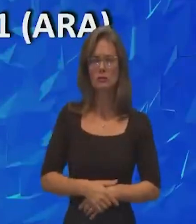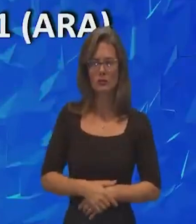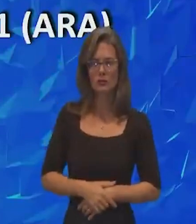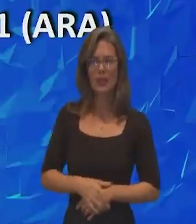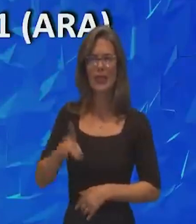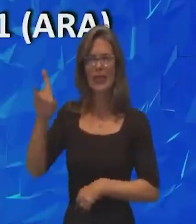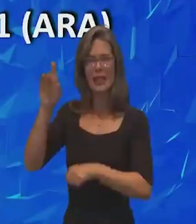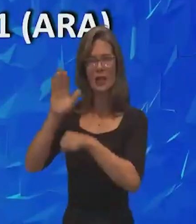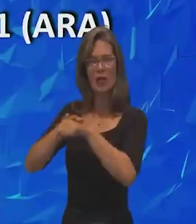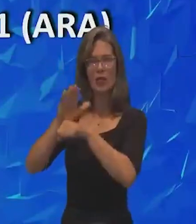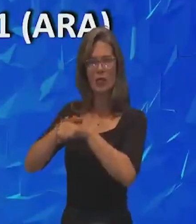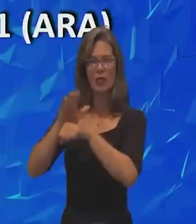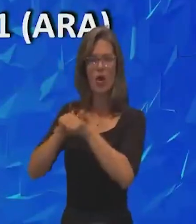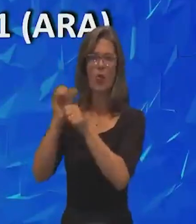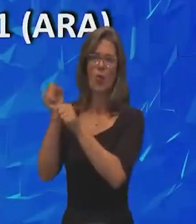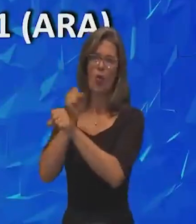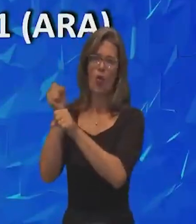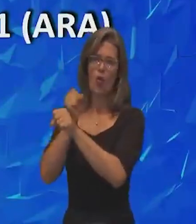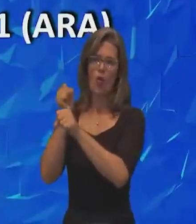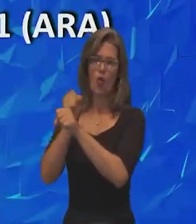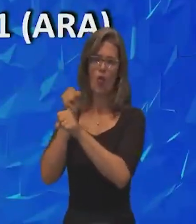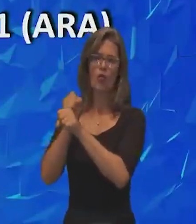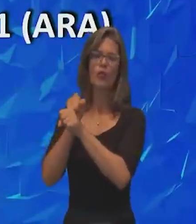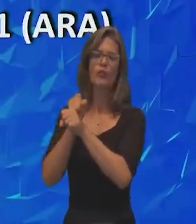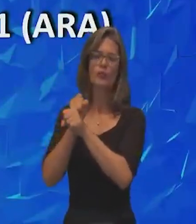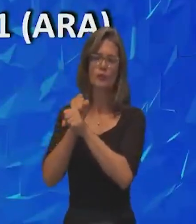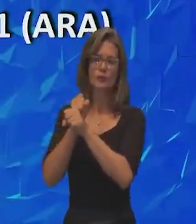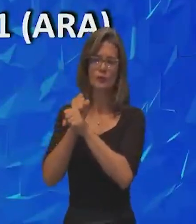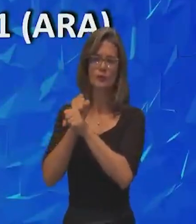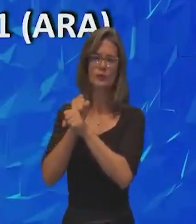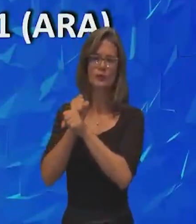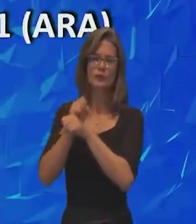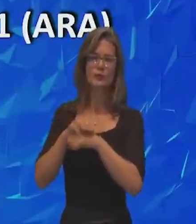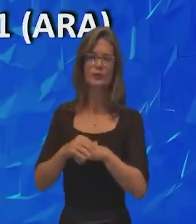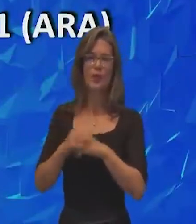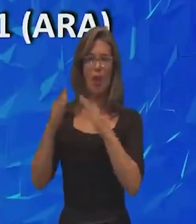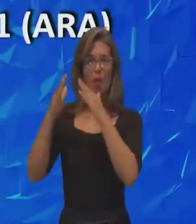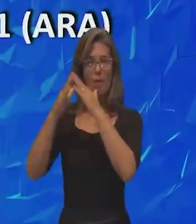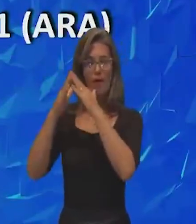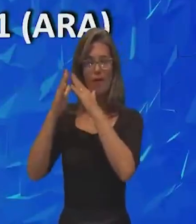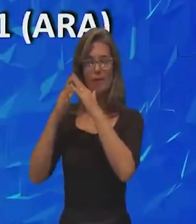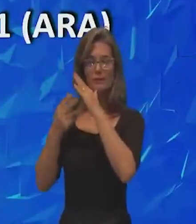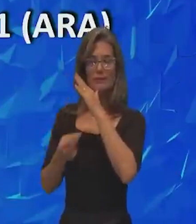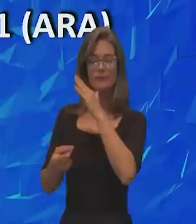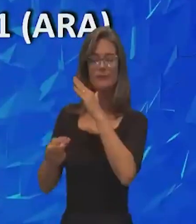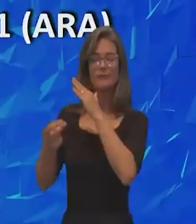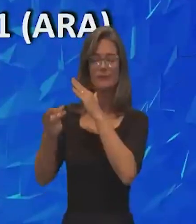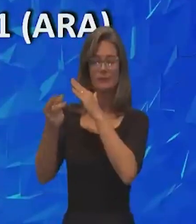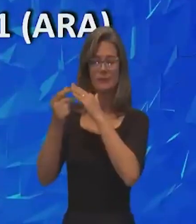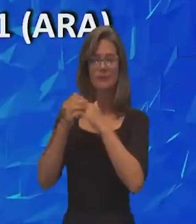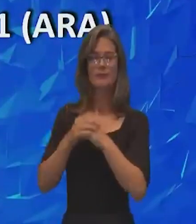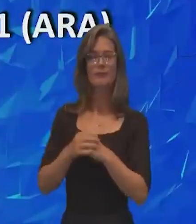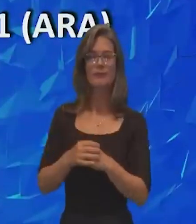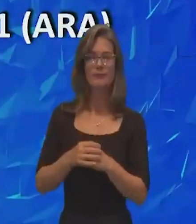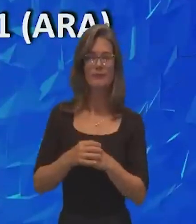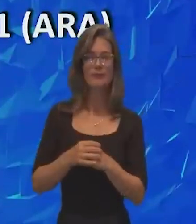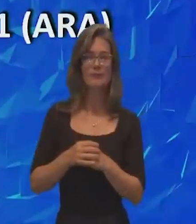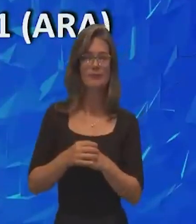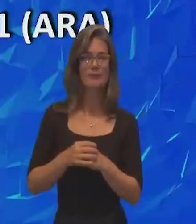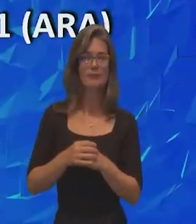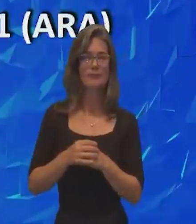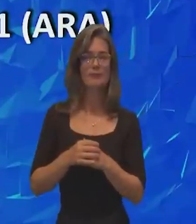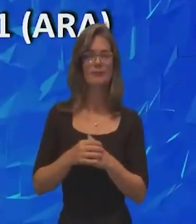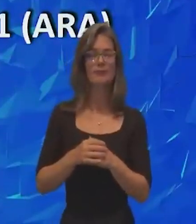por mãos, eterna. Essa casa é eterna, é a casa nos